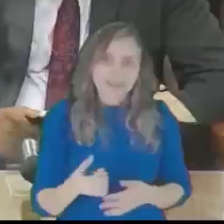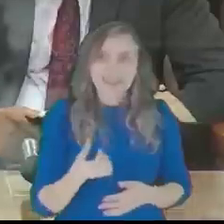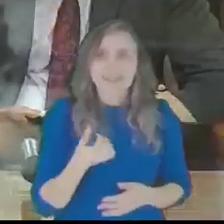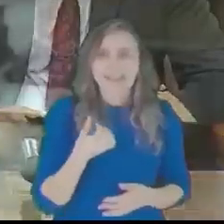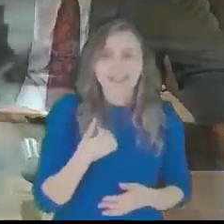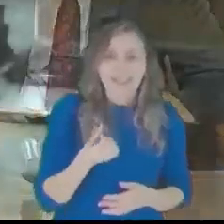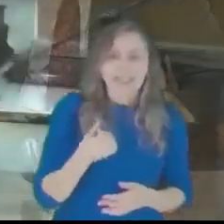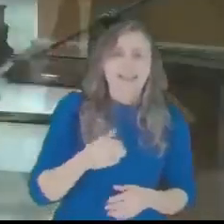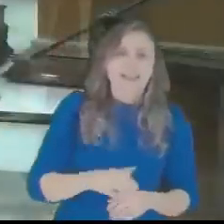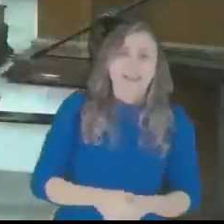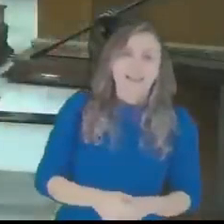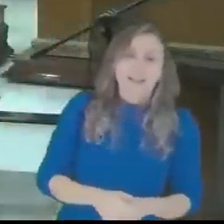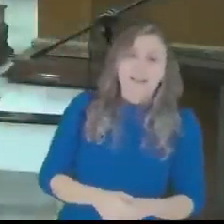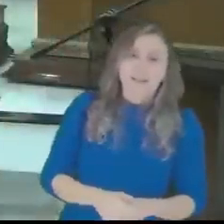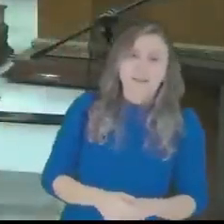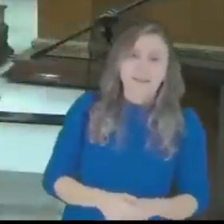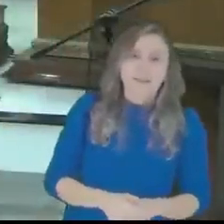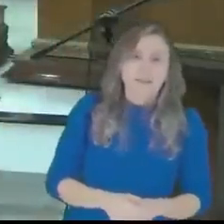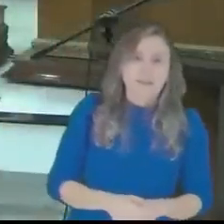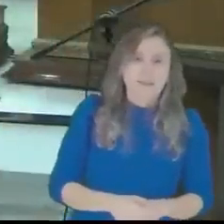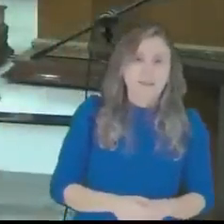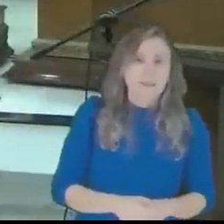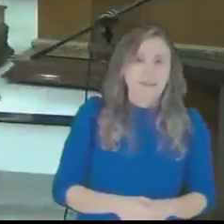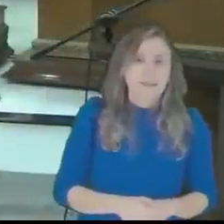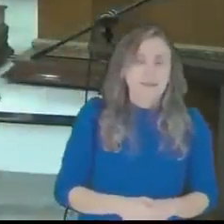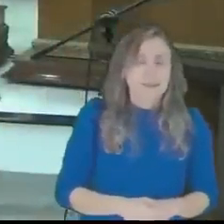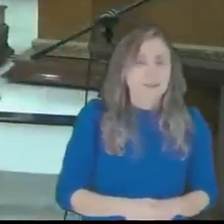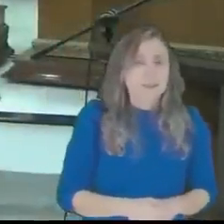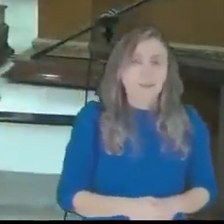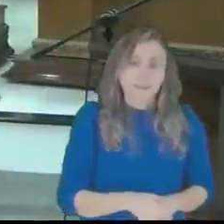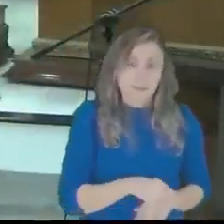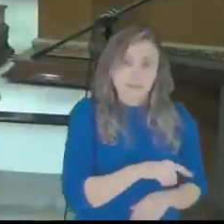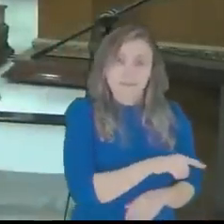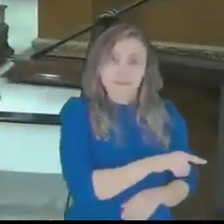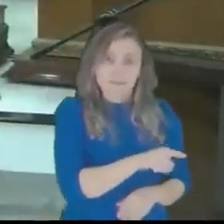Aqueles, pois, que se haviam reunido,